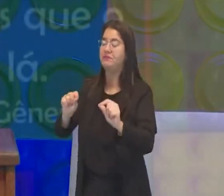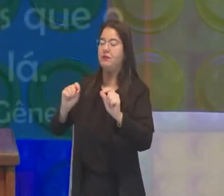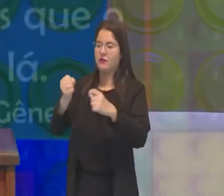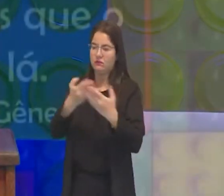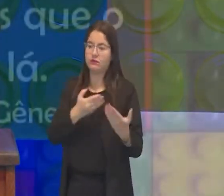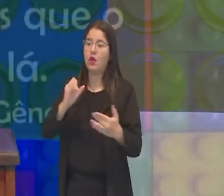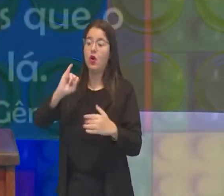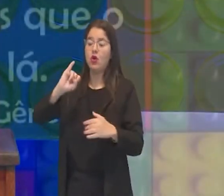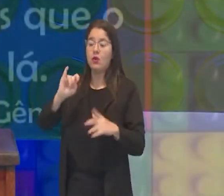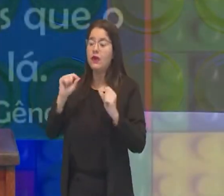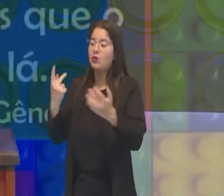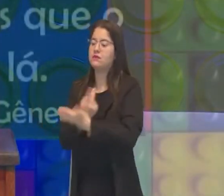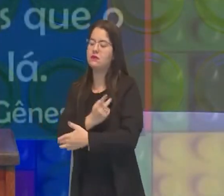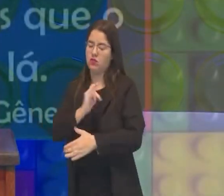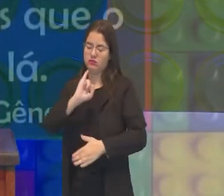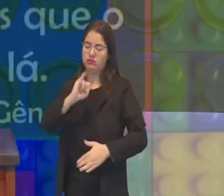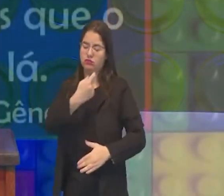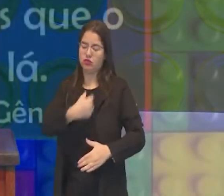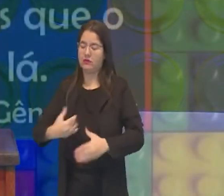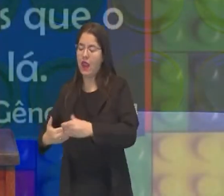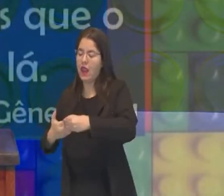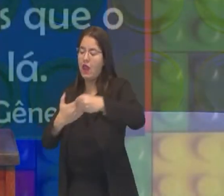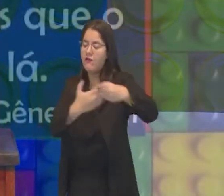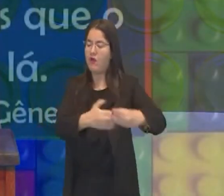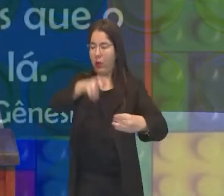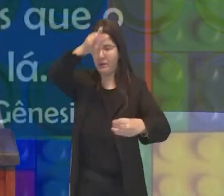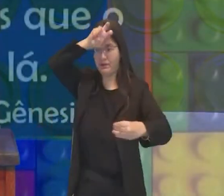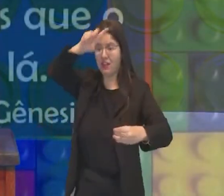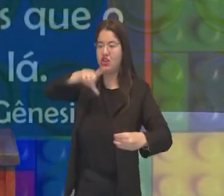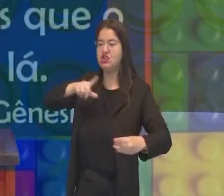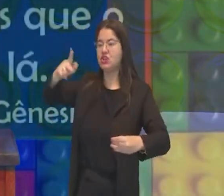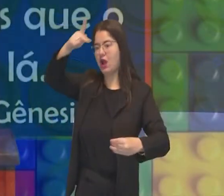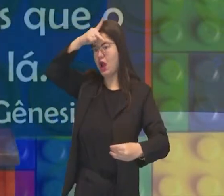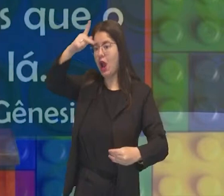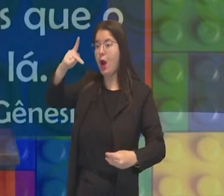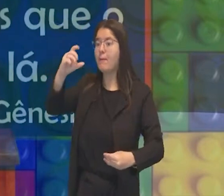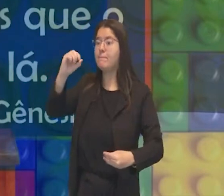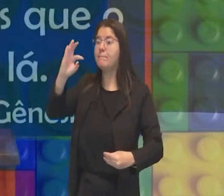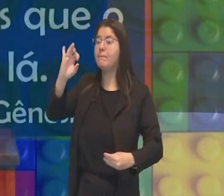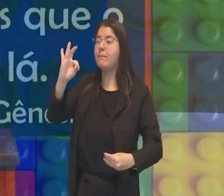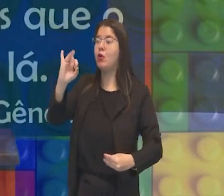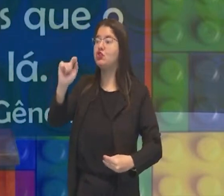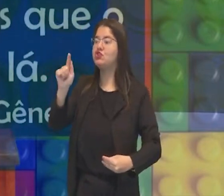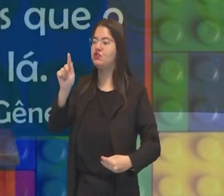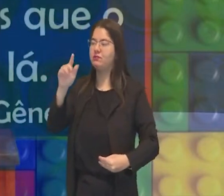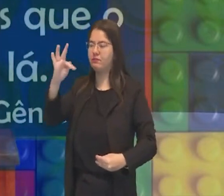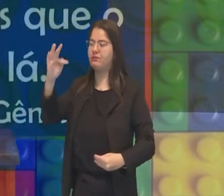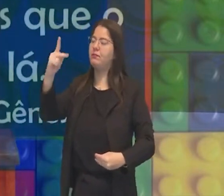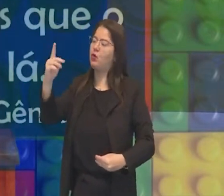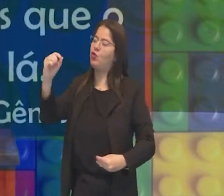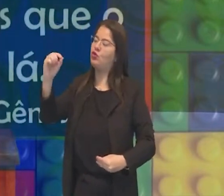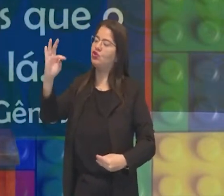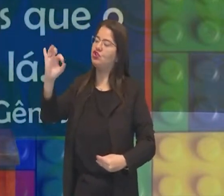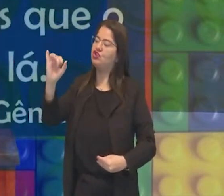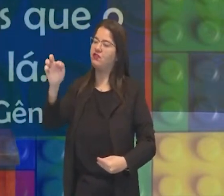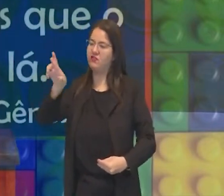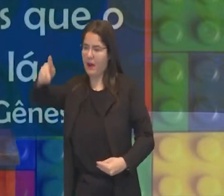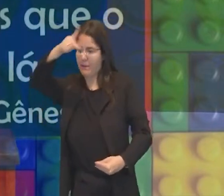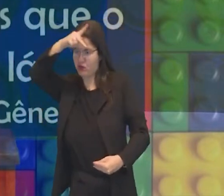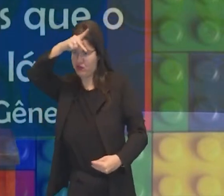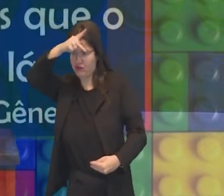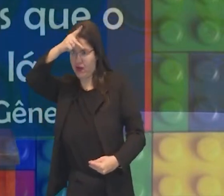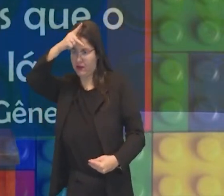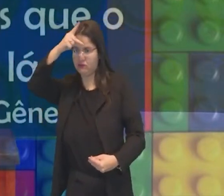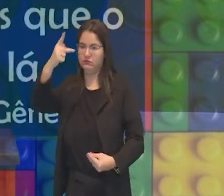José foi levado para o Egito e Potifar, oficial de Faraó, comandante da guarda